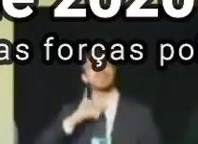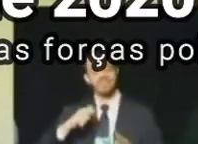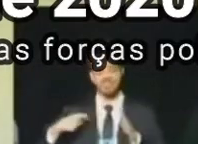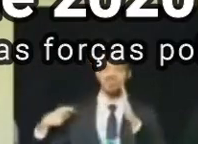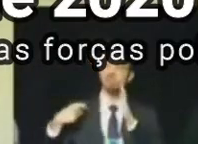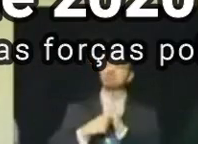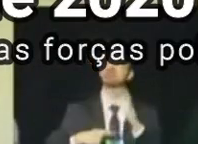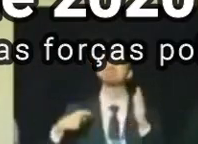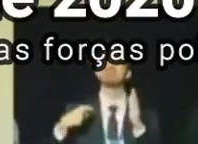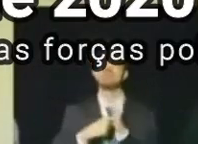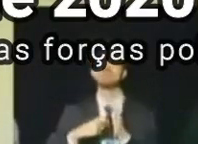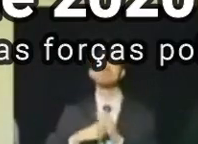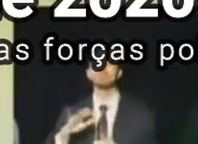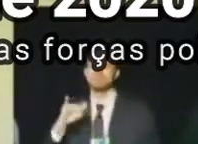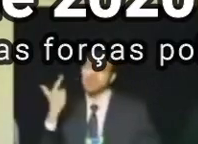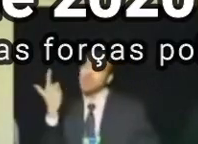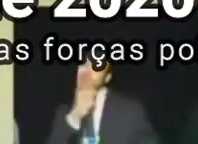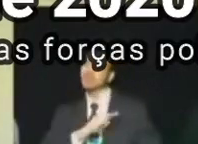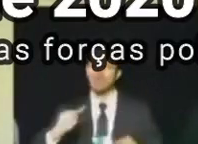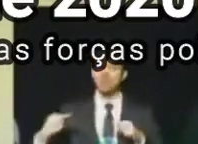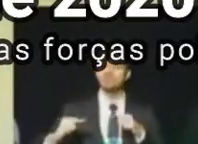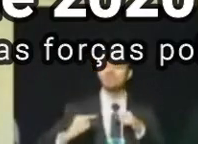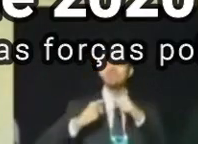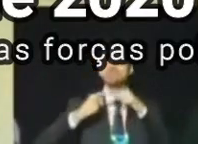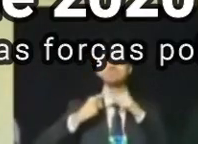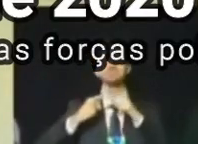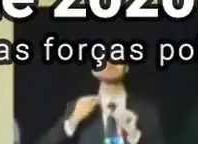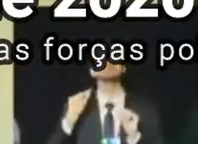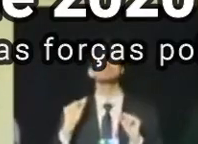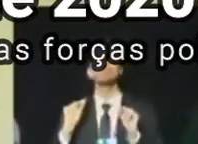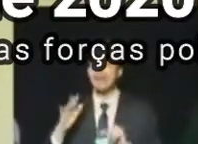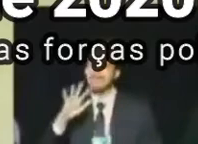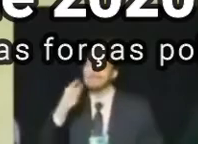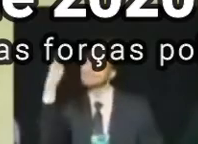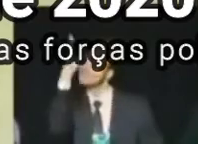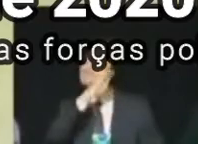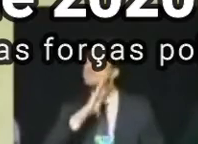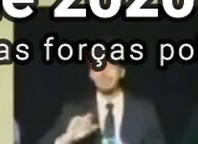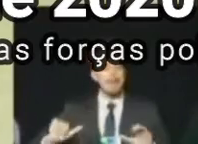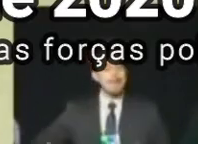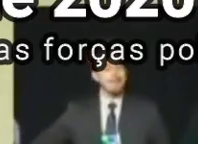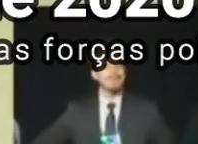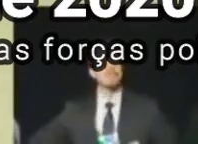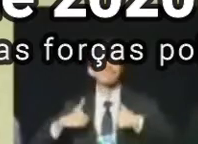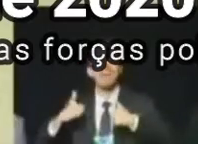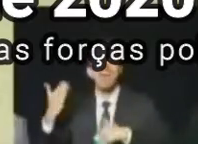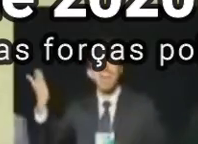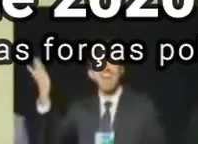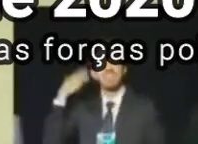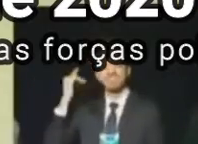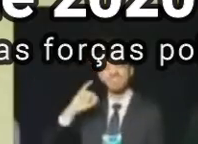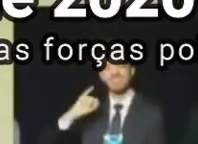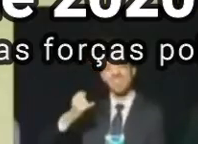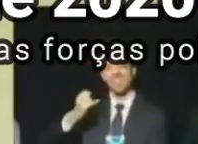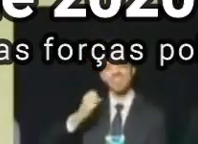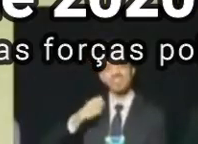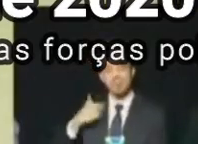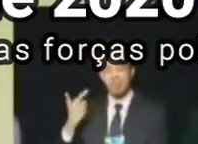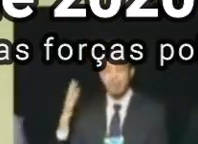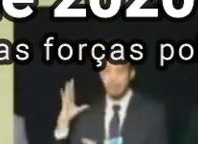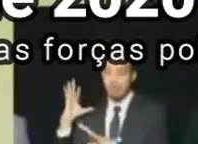e atingir os nossos objetivos para termos um Brasil muito melhor daquilo que peguei em janeiro do corrente